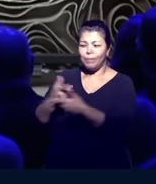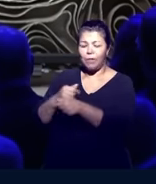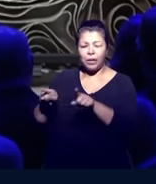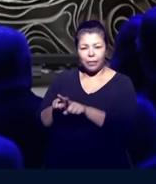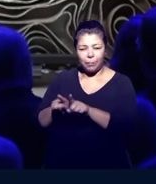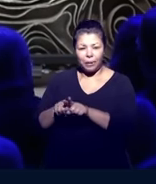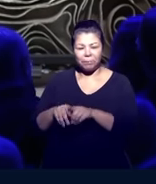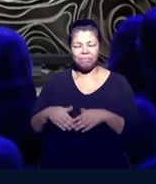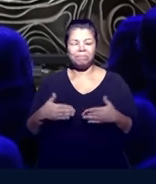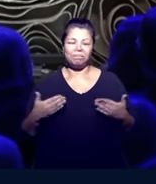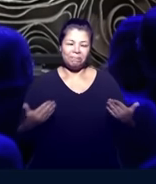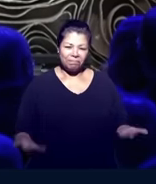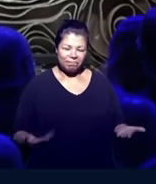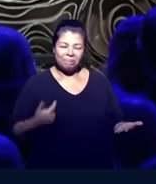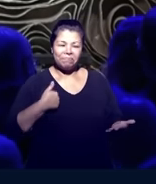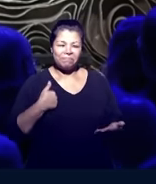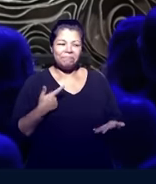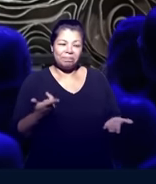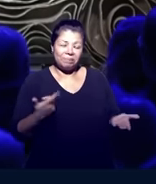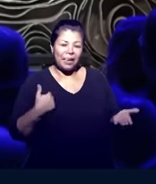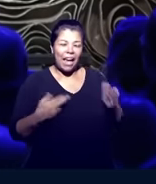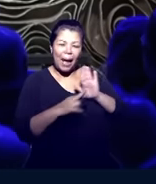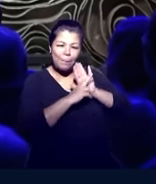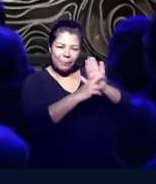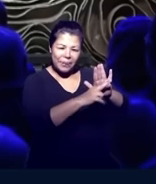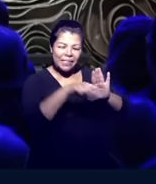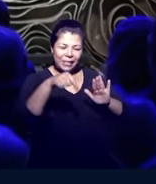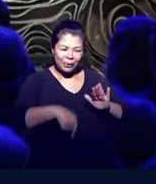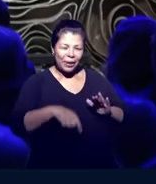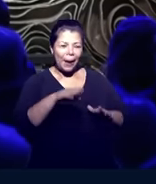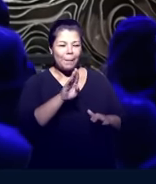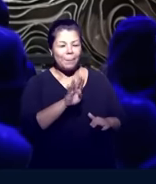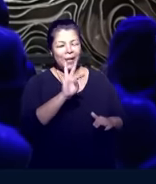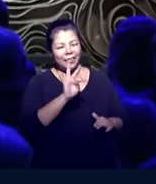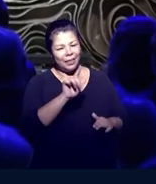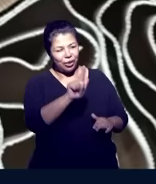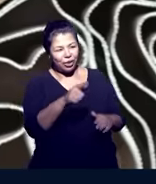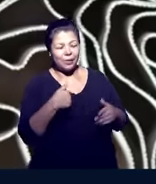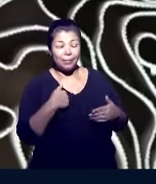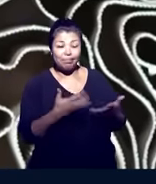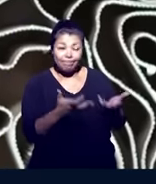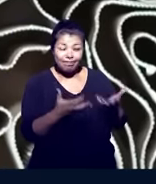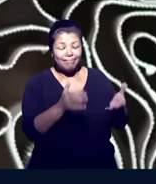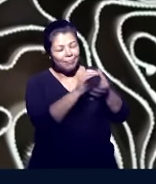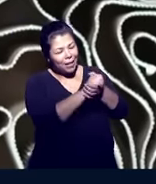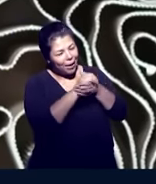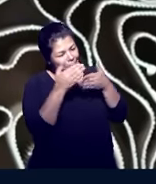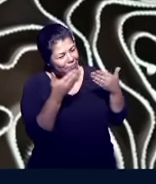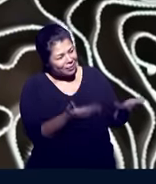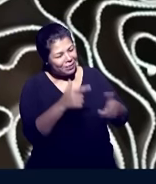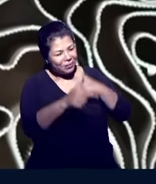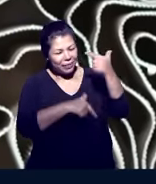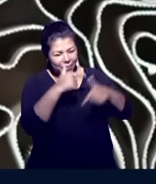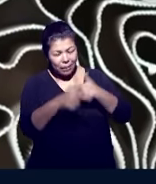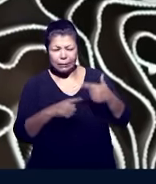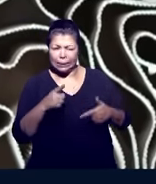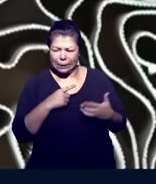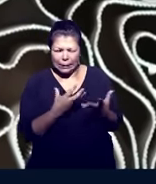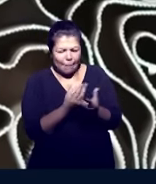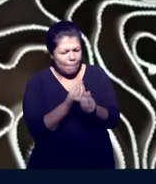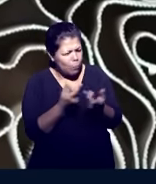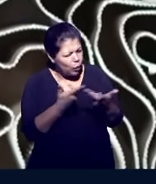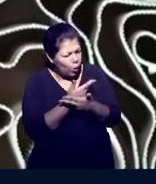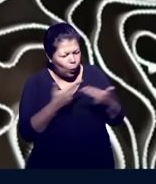pactual do nosso sócio do nosso sócio sor André Esteves a gente quer parabenizar o seu pelo trabalho tem muita coisa para fazer o ambiente de